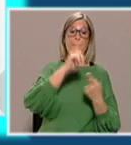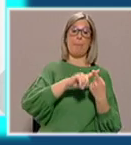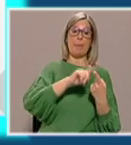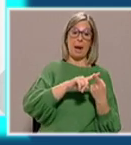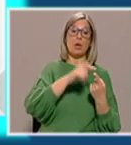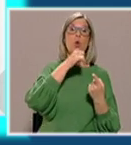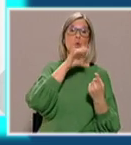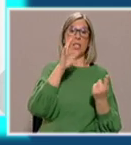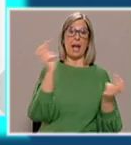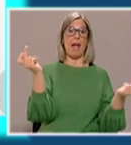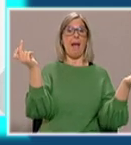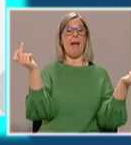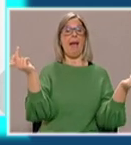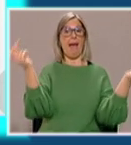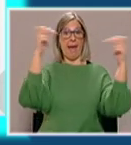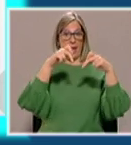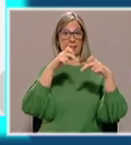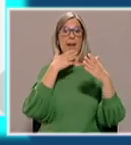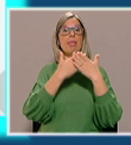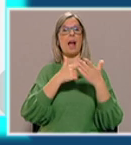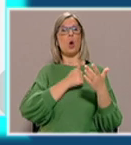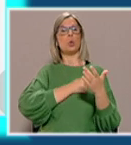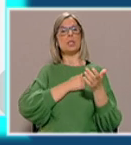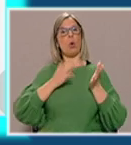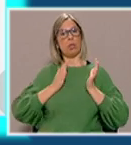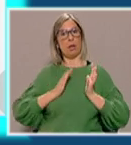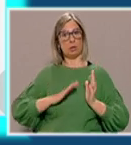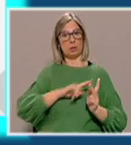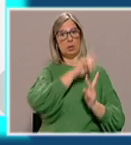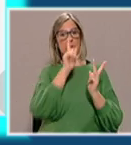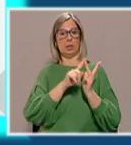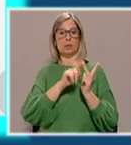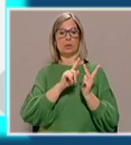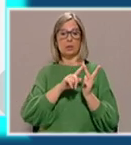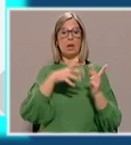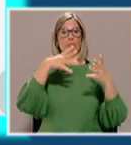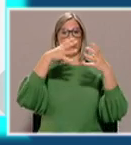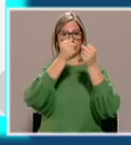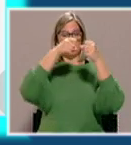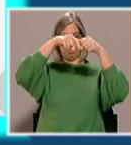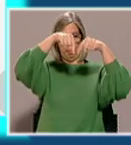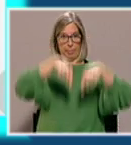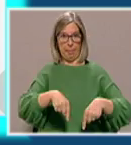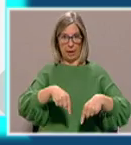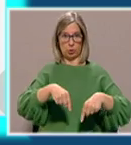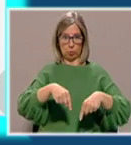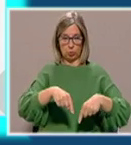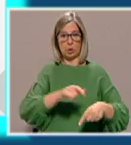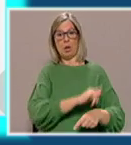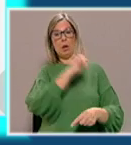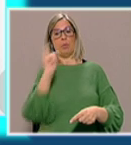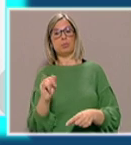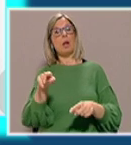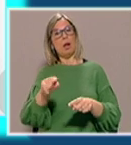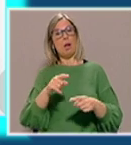aurículas. Na sístole auricular, as aurículas vão contrair e o sangue passa para os ventrículos. E na sístole ventricular, os ventrículos